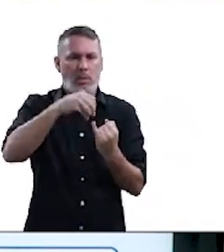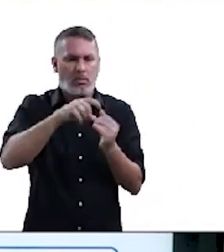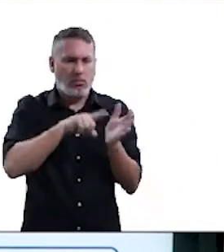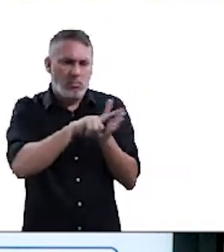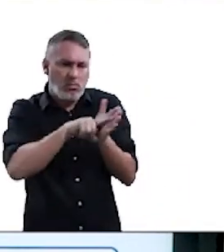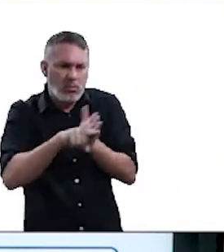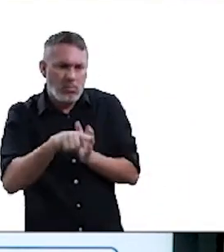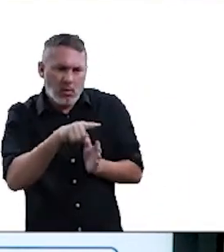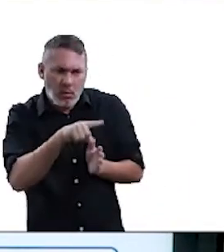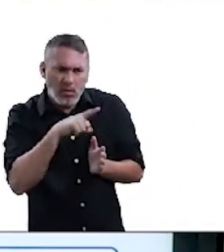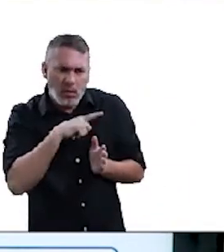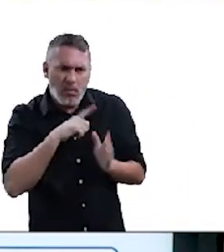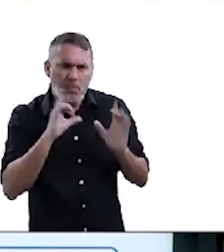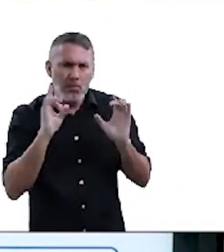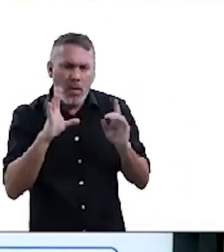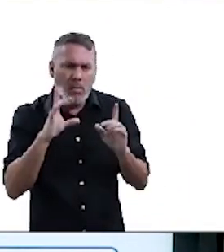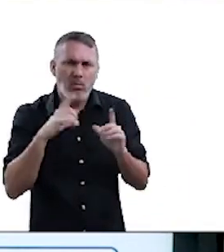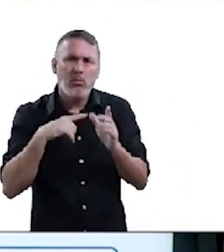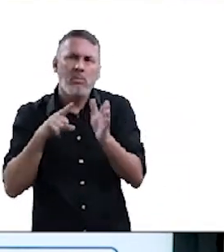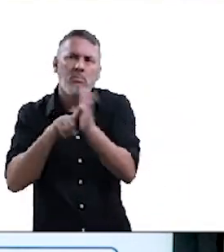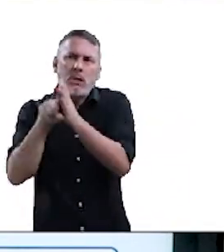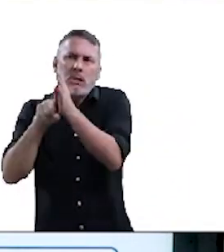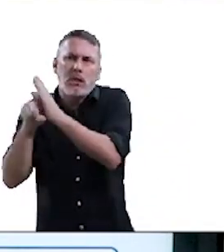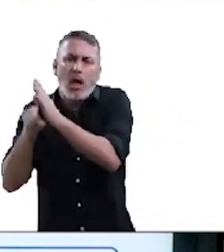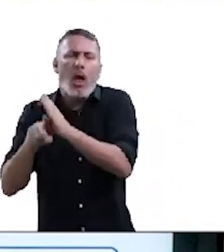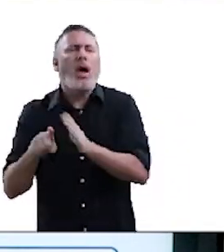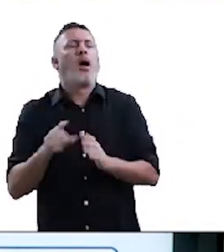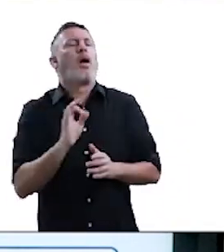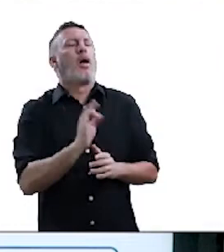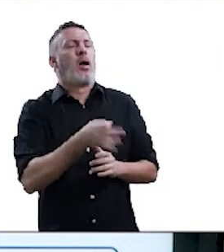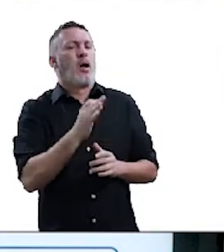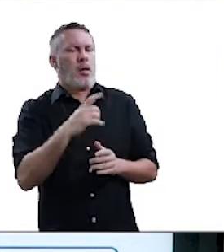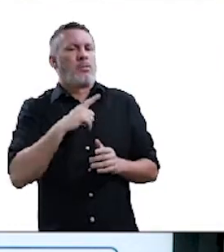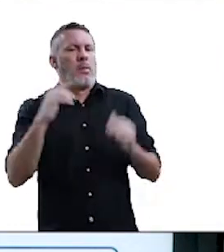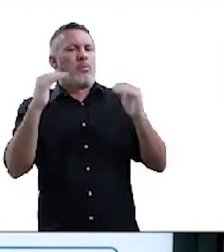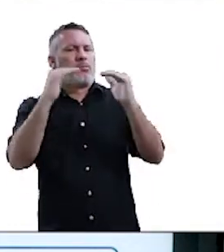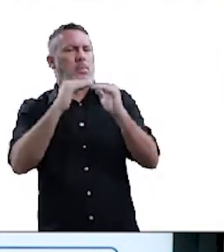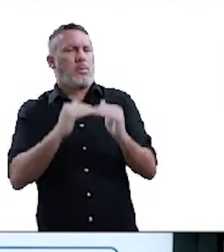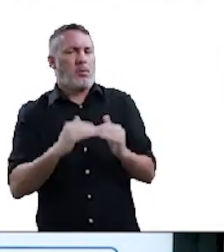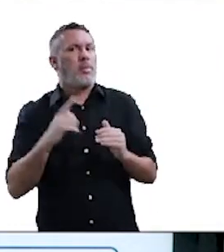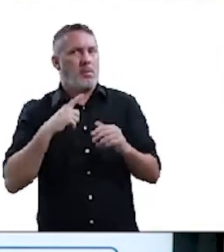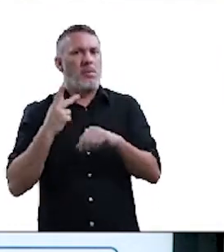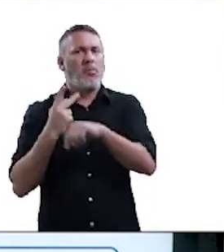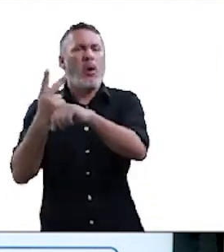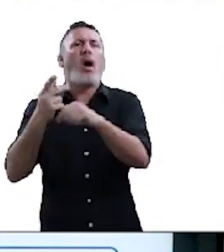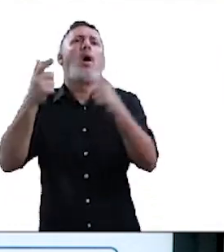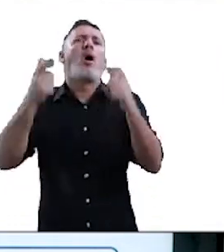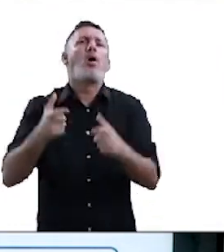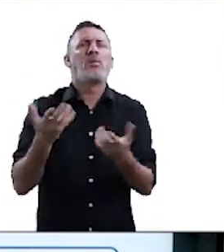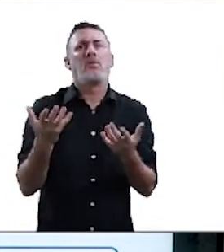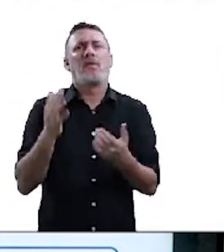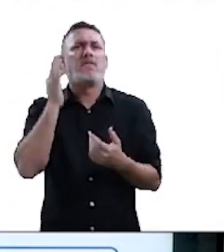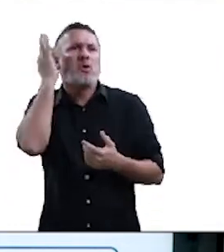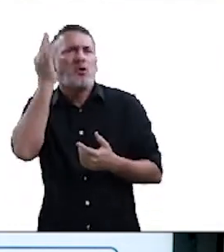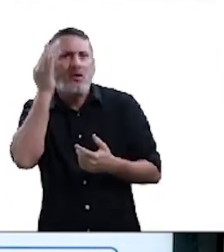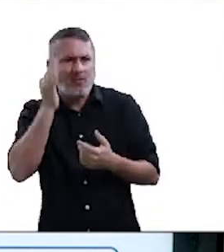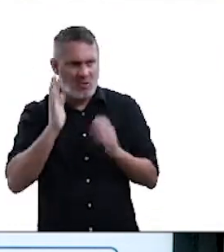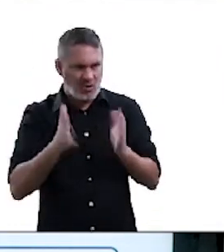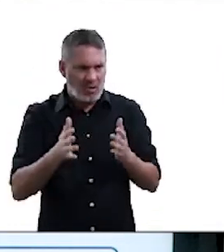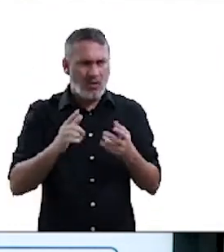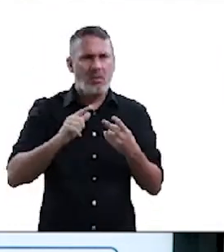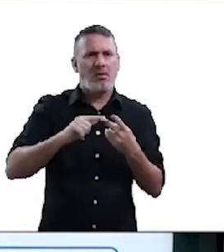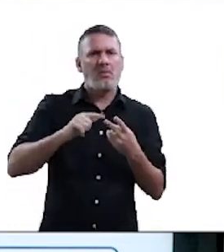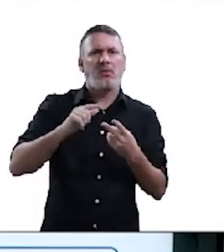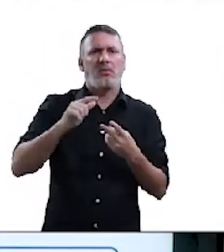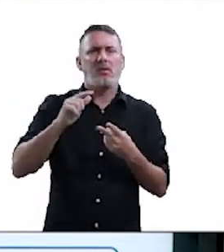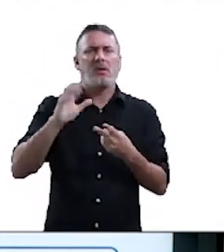historinha qualquer e colocar ali no seu texto. Precisa estar legitimado em alguma área do conhecimento. Filosofia, sociologia,